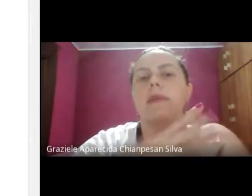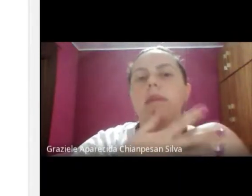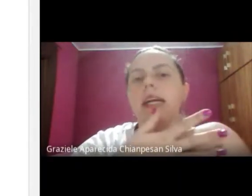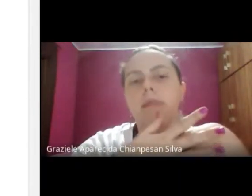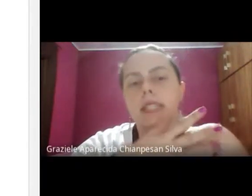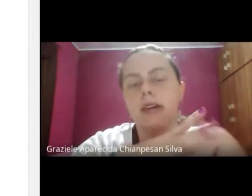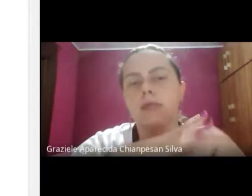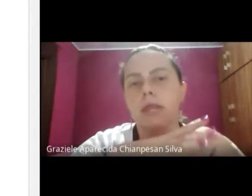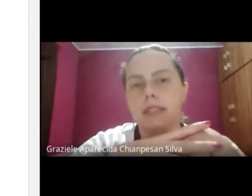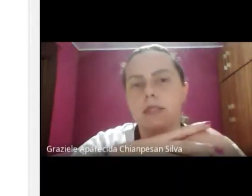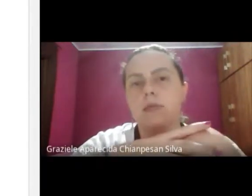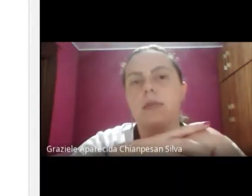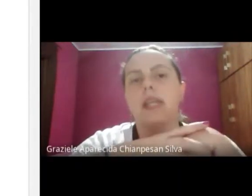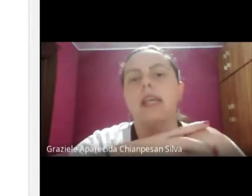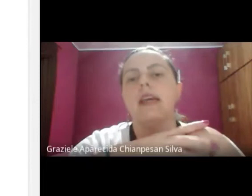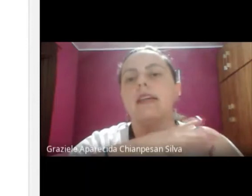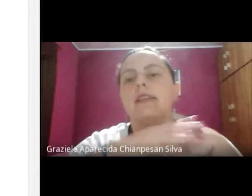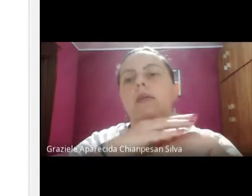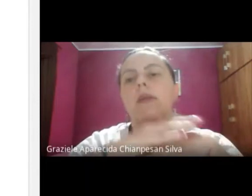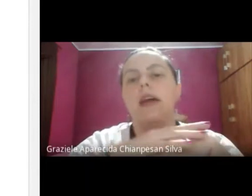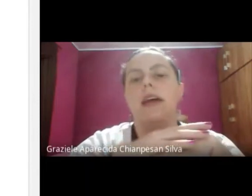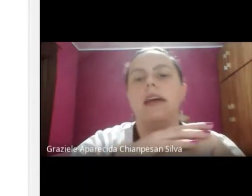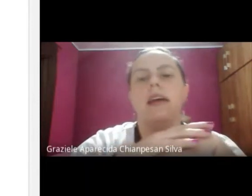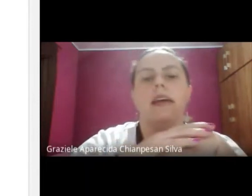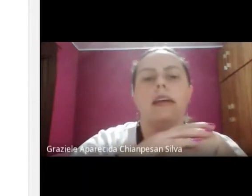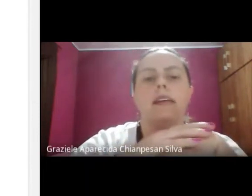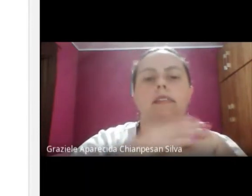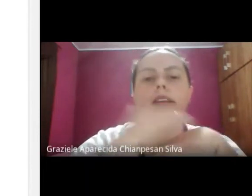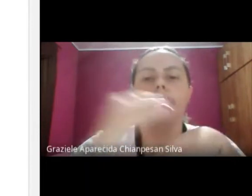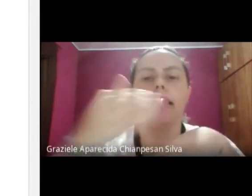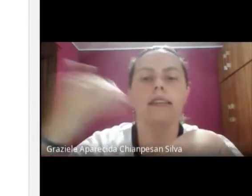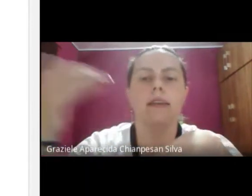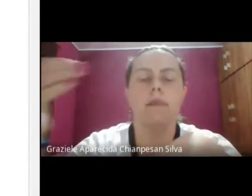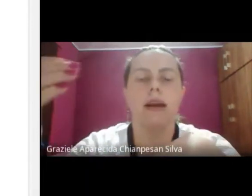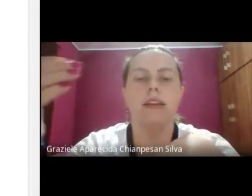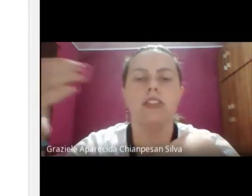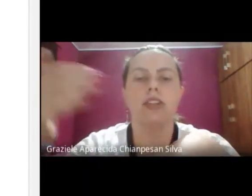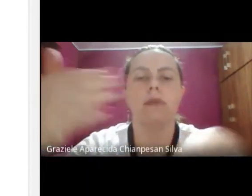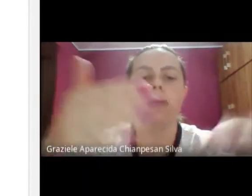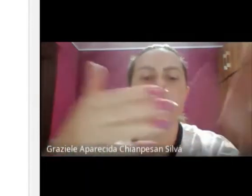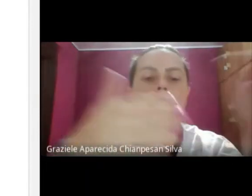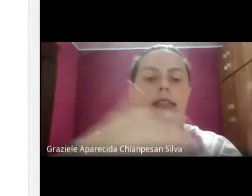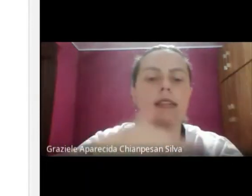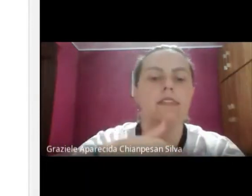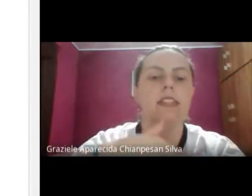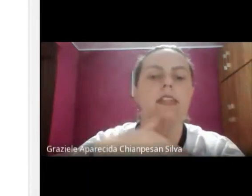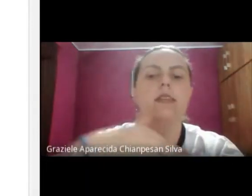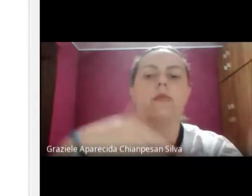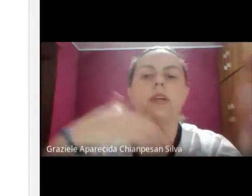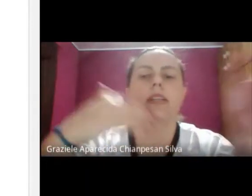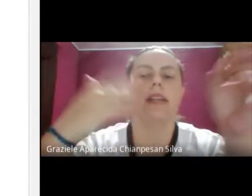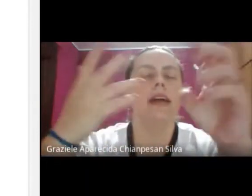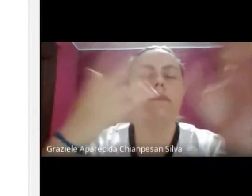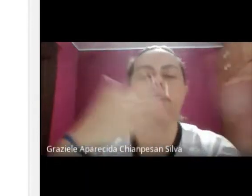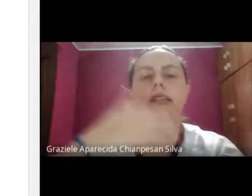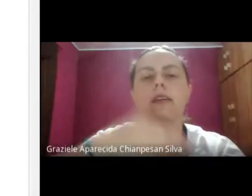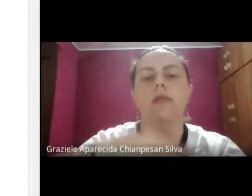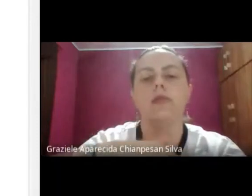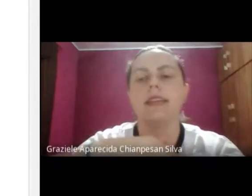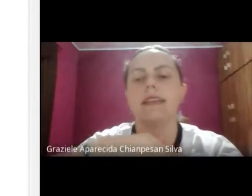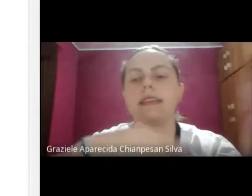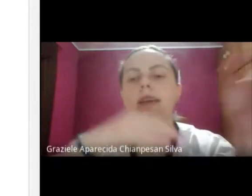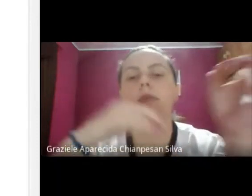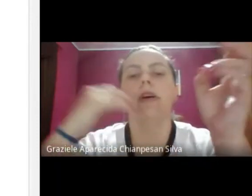foi a primeira capital do Brasil. Então, tem essa parte da memória da escravidão, da época